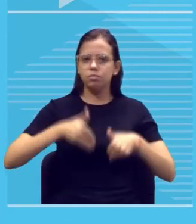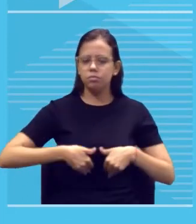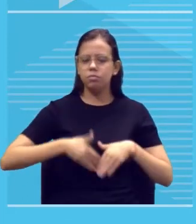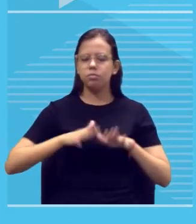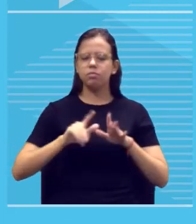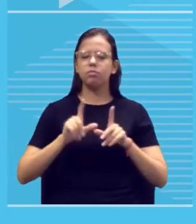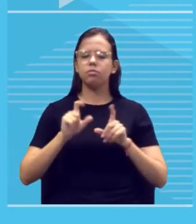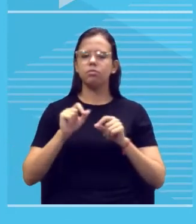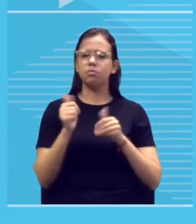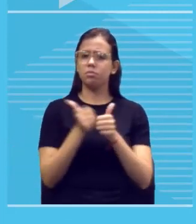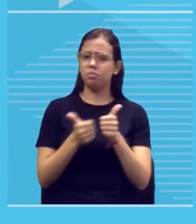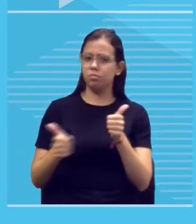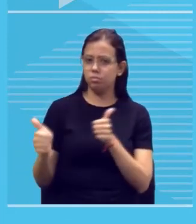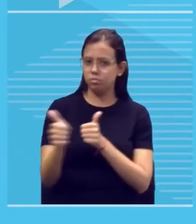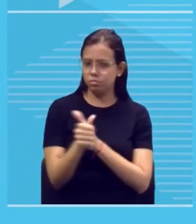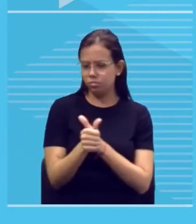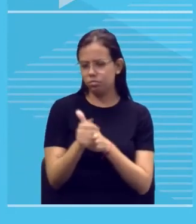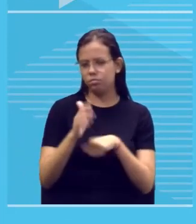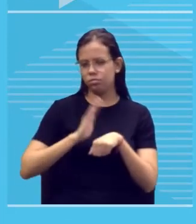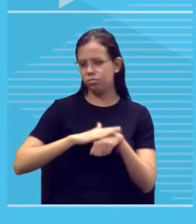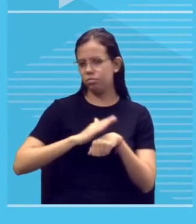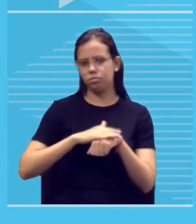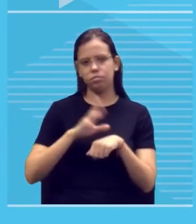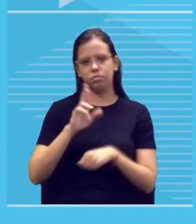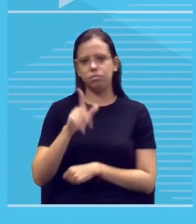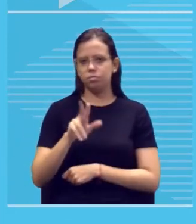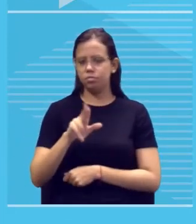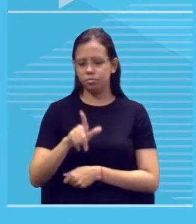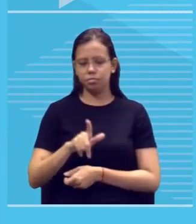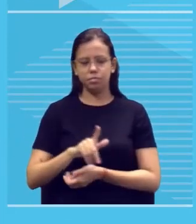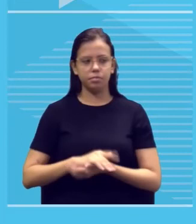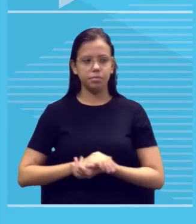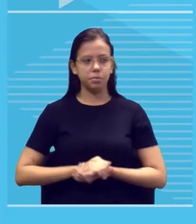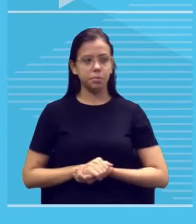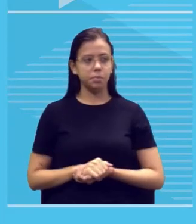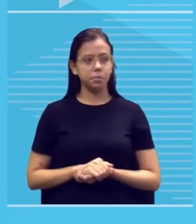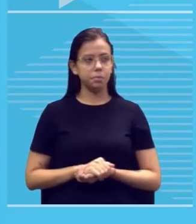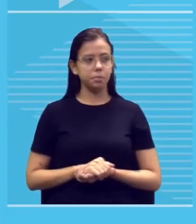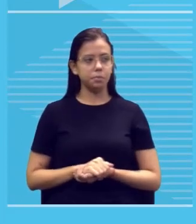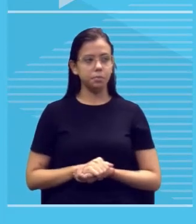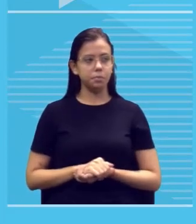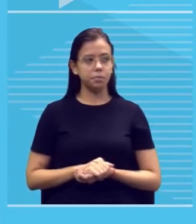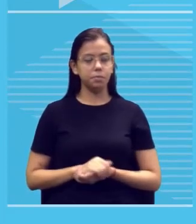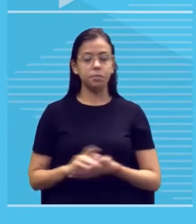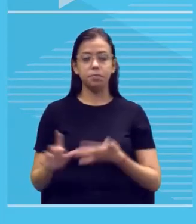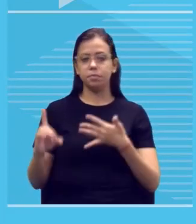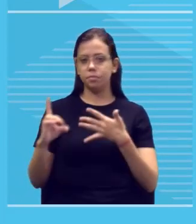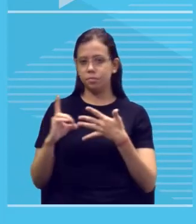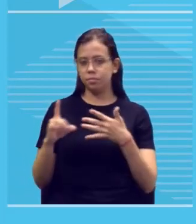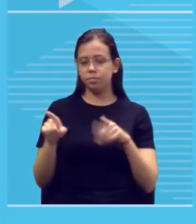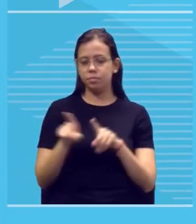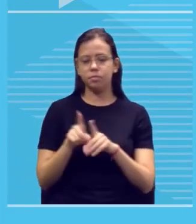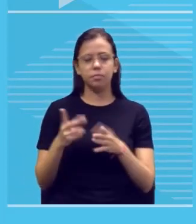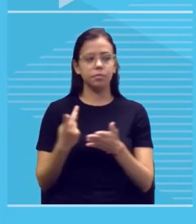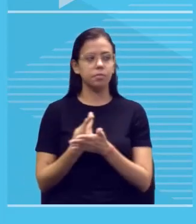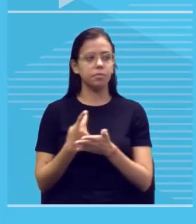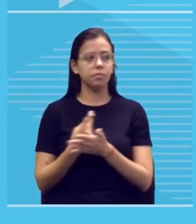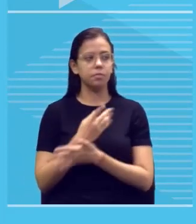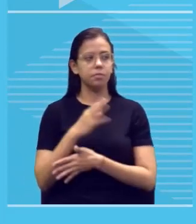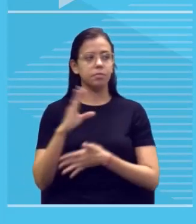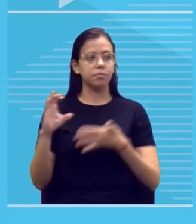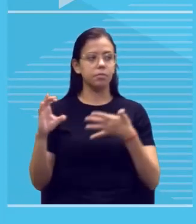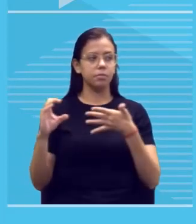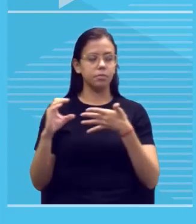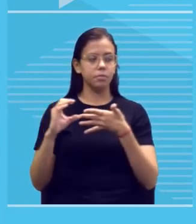daí a ser protagonista da ação dramática tá muito longe Ok a letra D também não não tá na